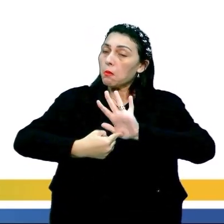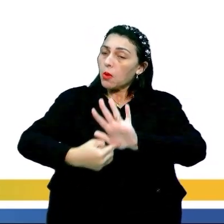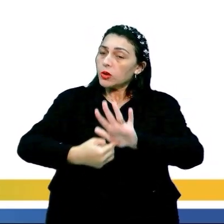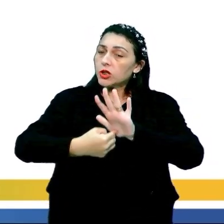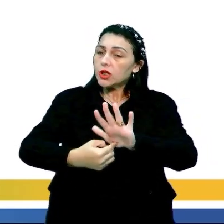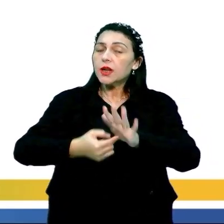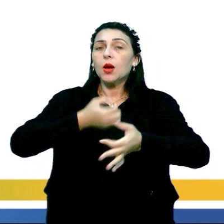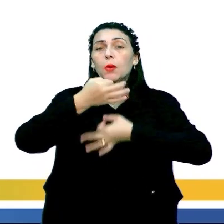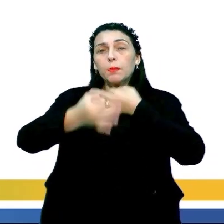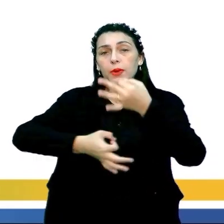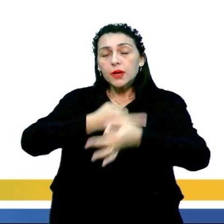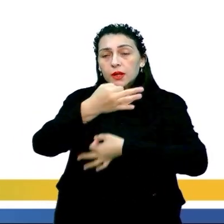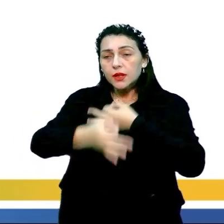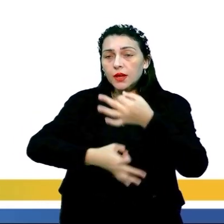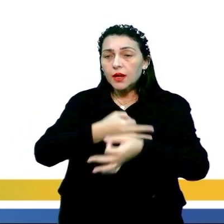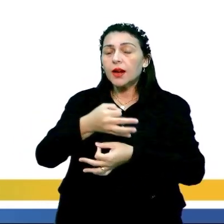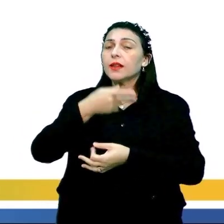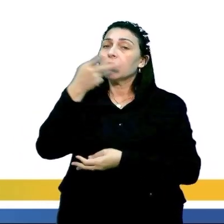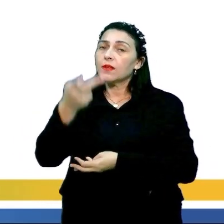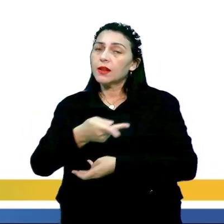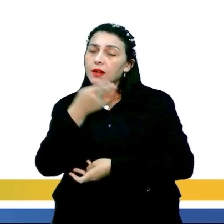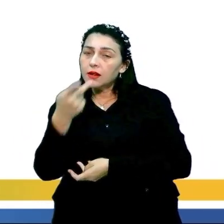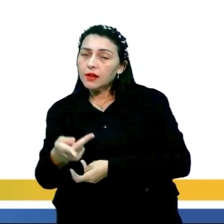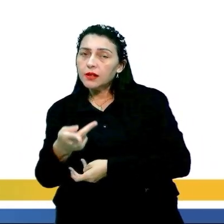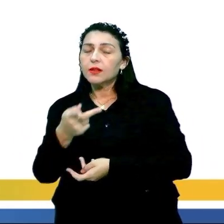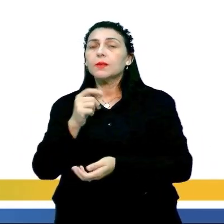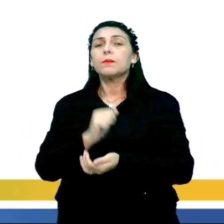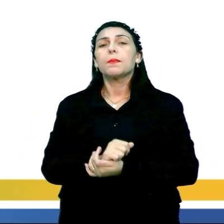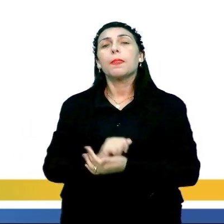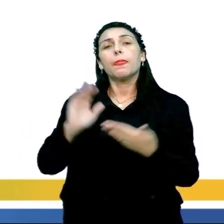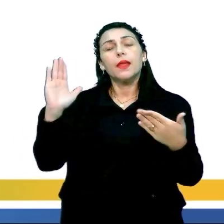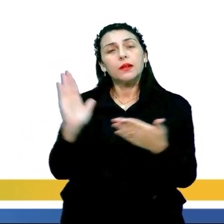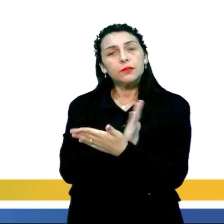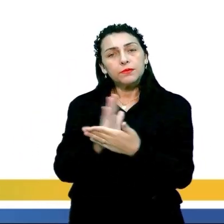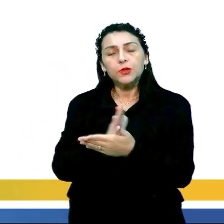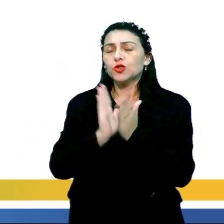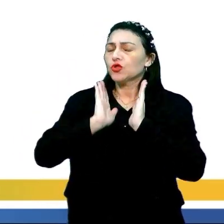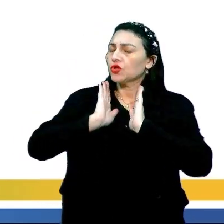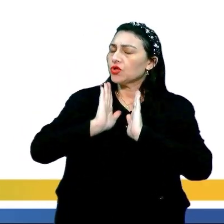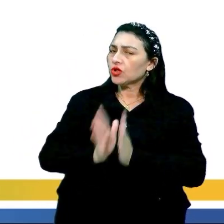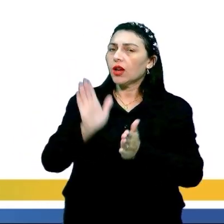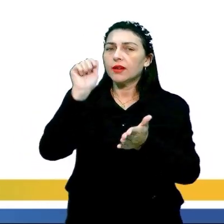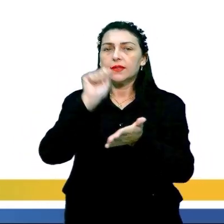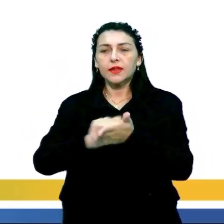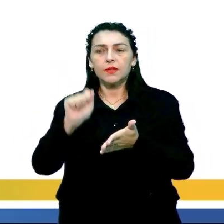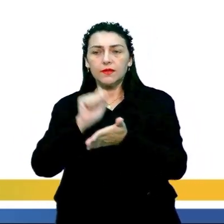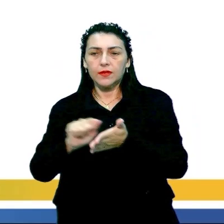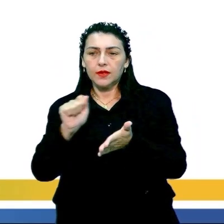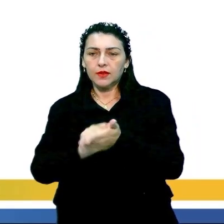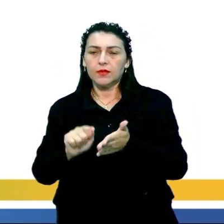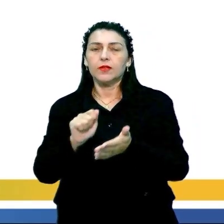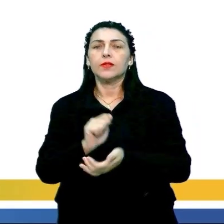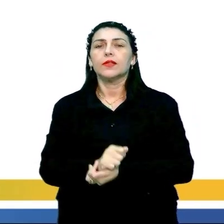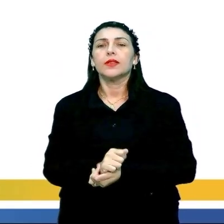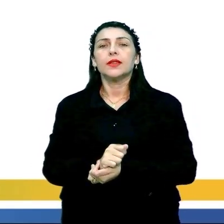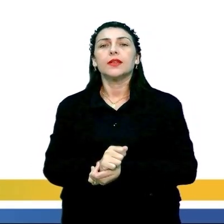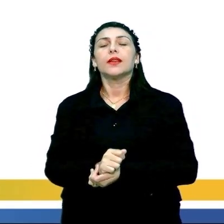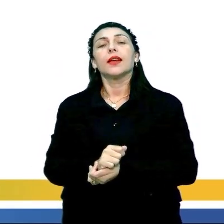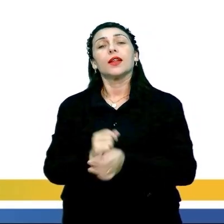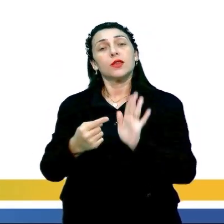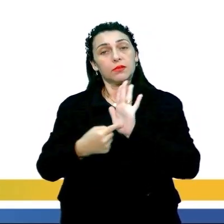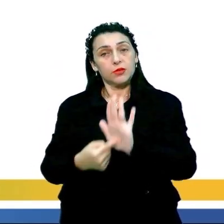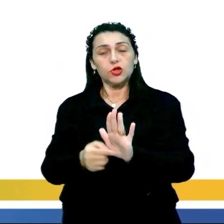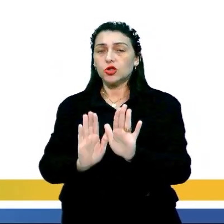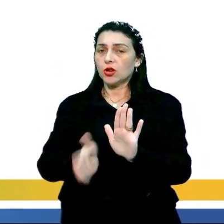ou seja, ela está falando de algo que ela já escreveu, ela já